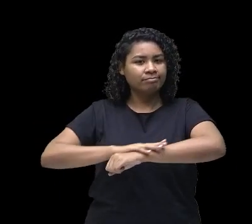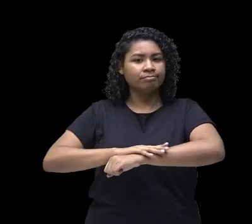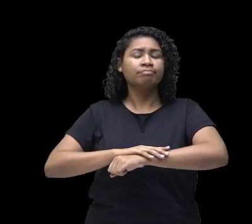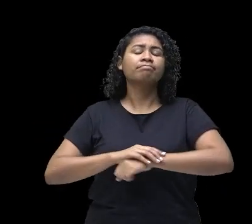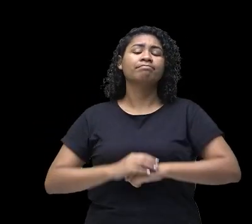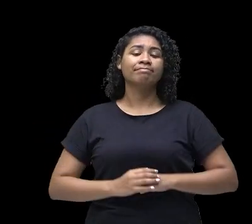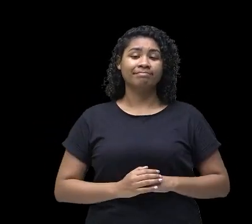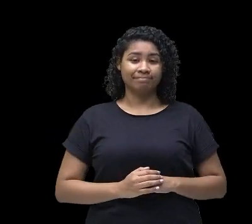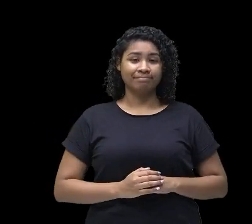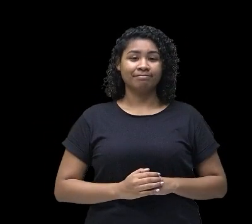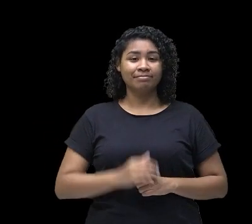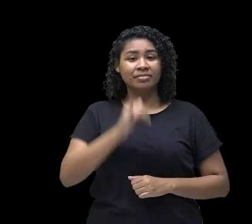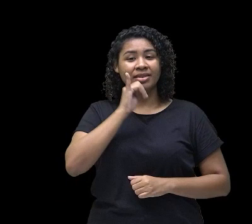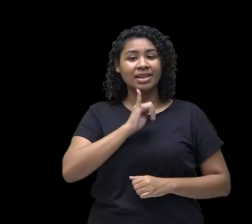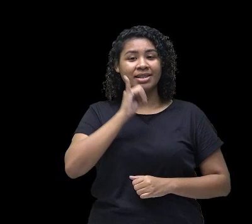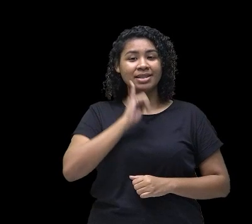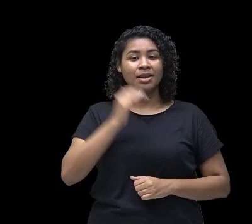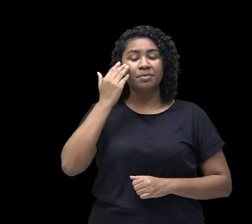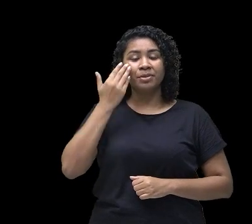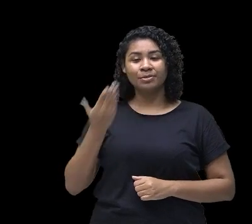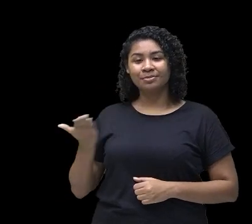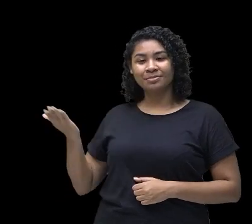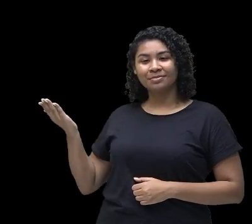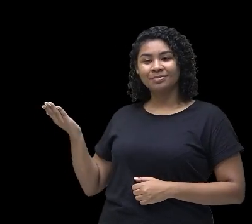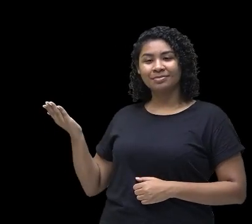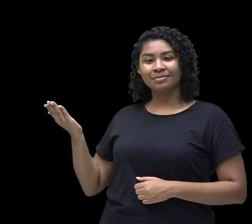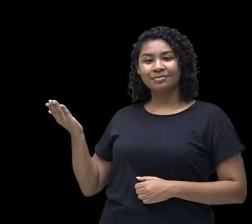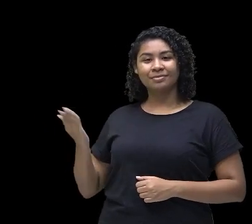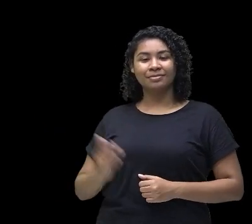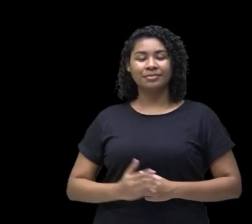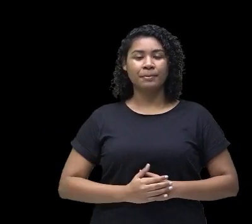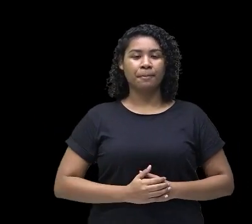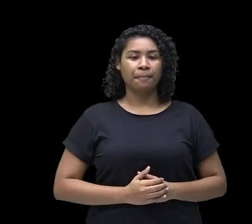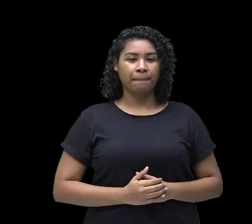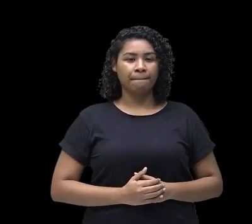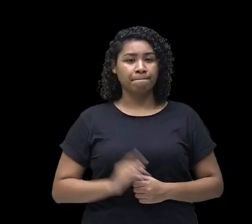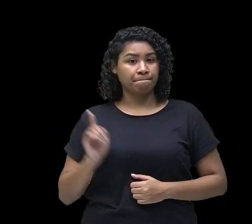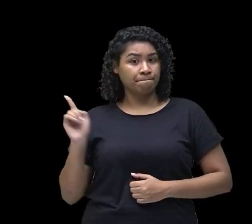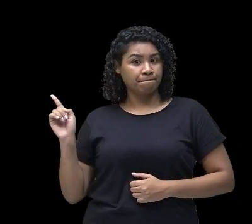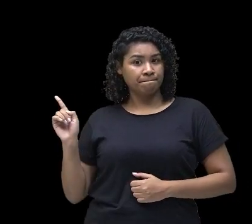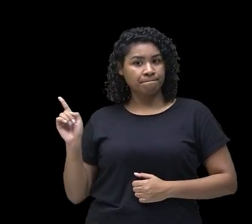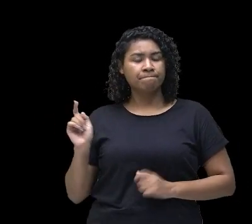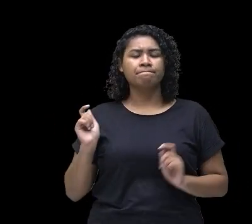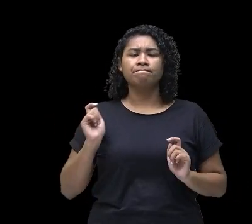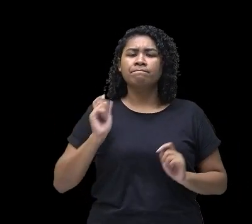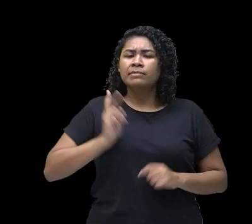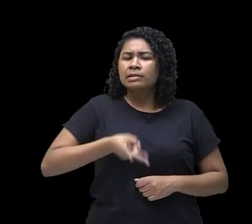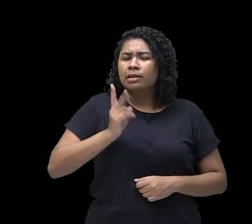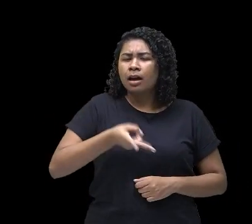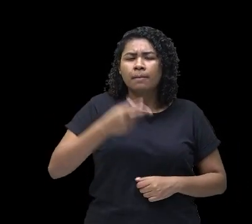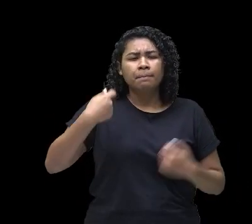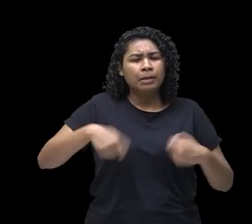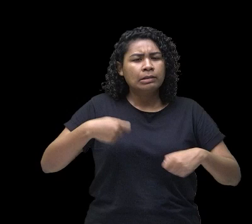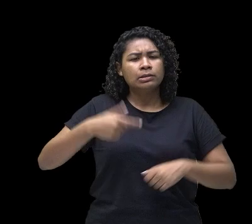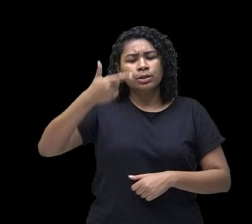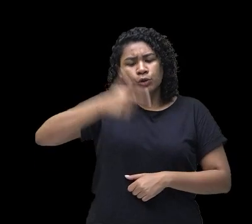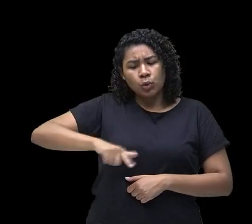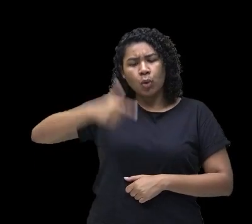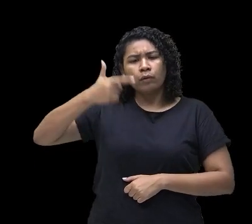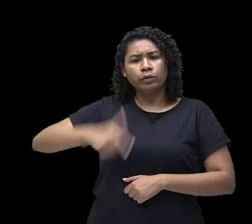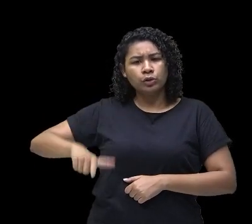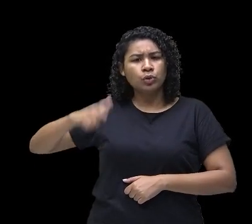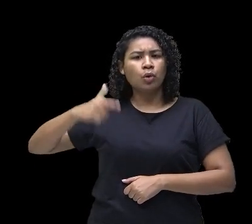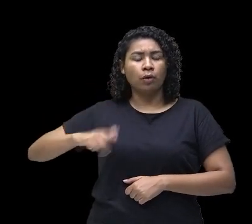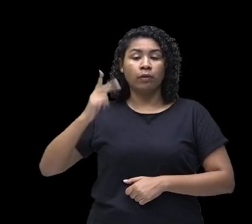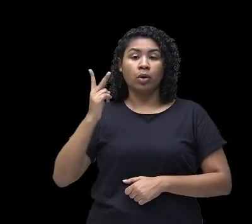creme, como esse que aparece na figura. Esse protetor sempre deve ser reaplicado. A